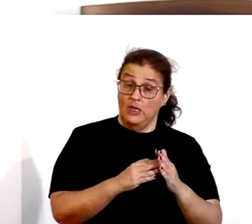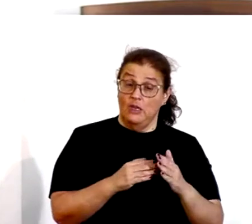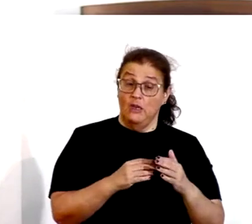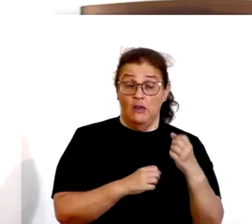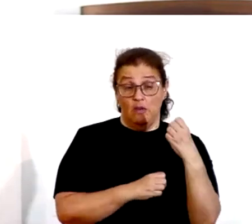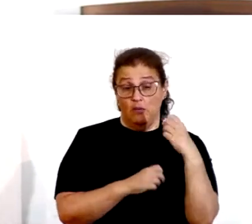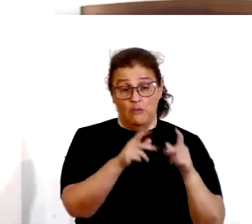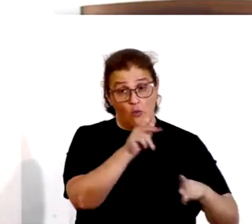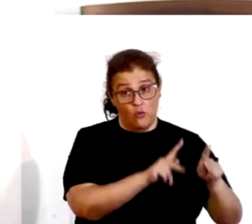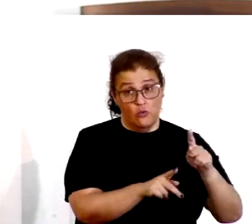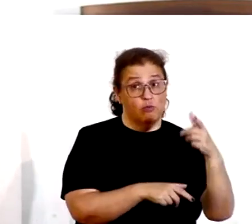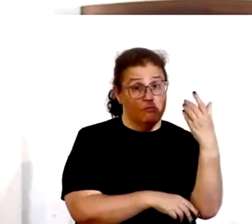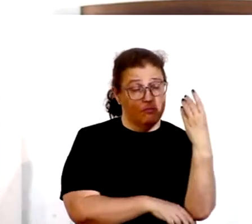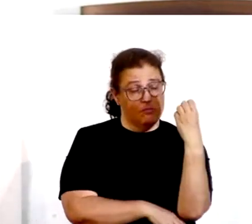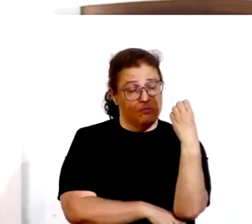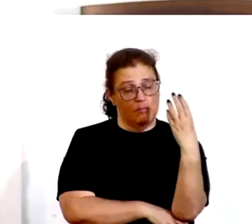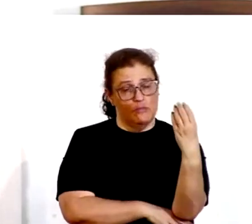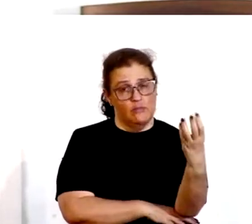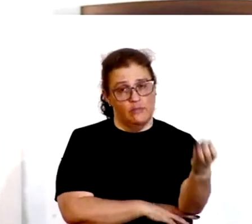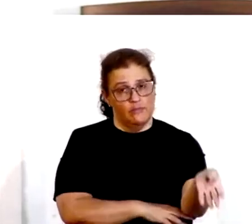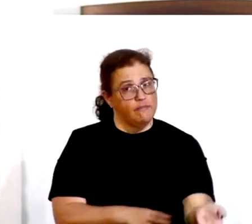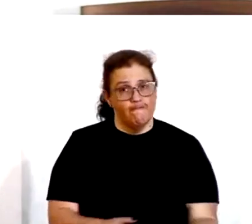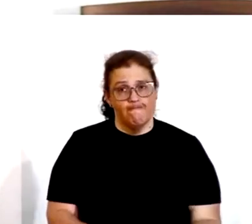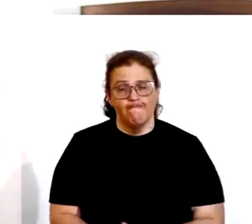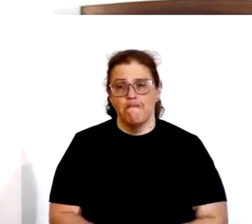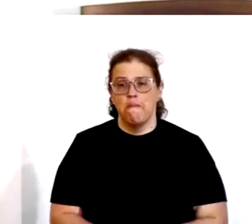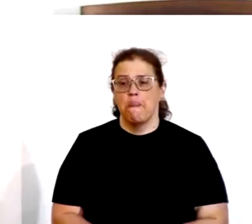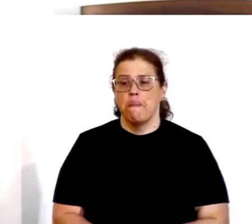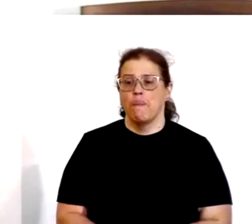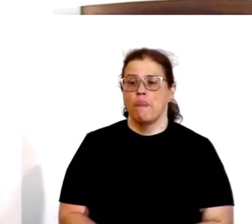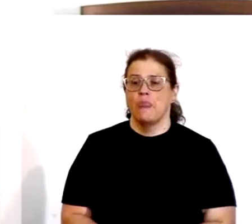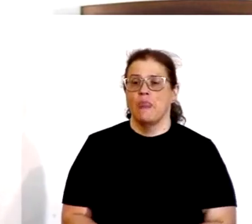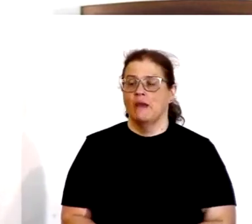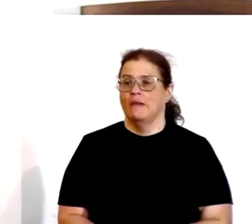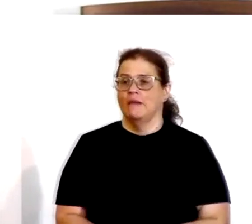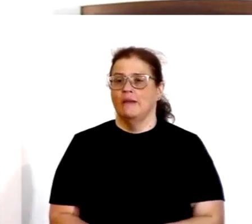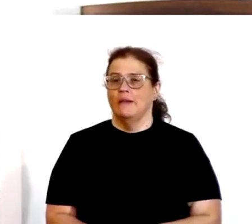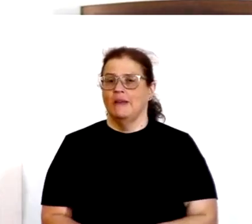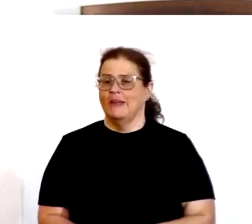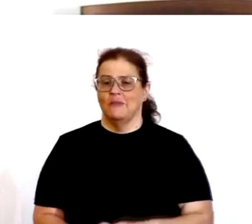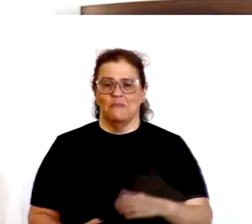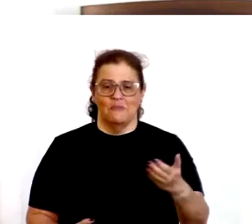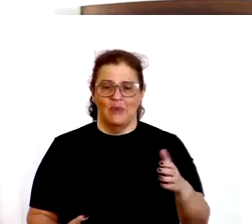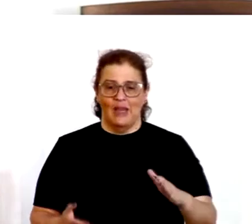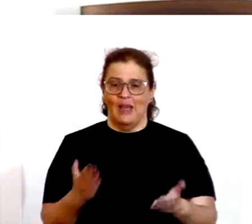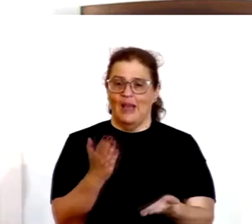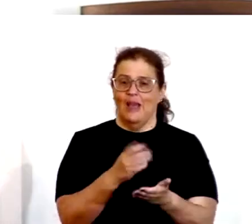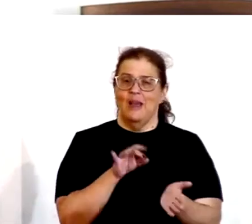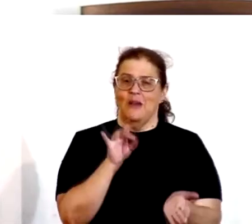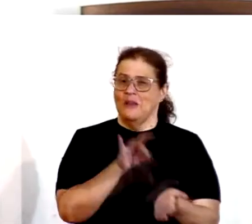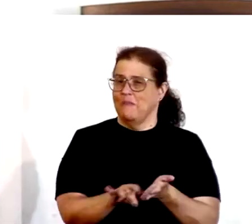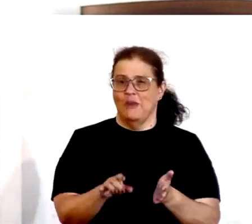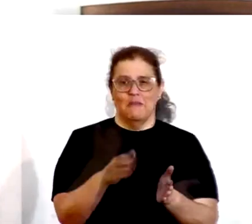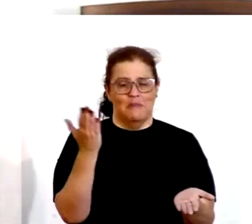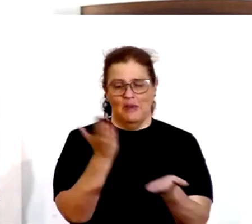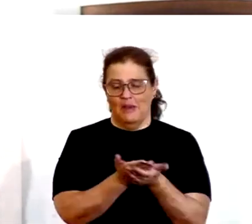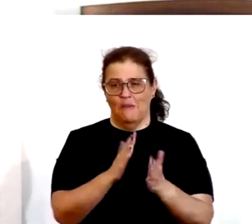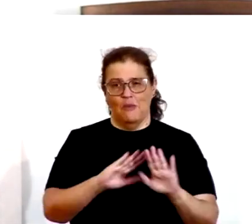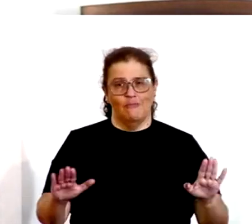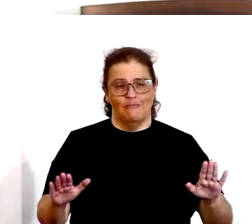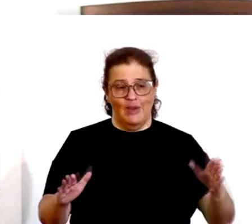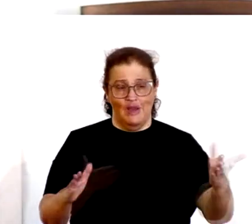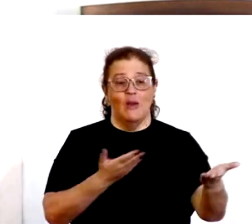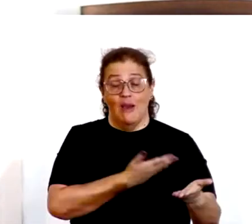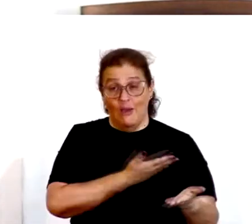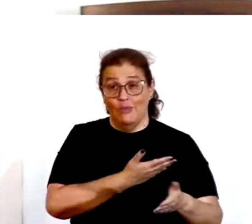vocês. Vocês precisam viver unidos, porque não tem mais inimizade entre vocês. Cristo, ele quebrou com essa inimizade. Vocês